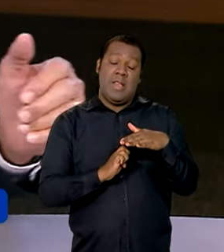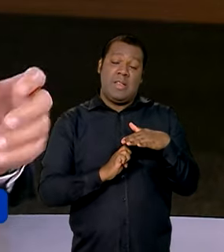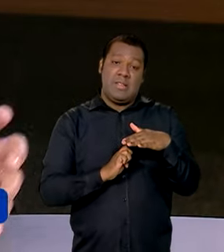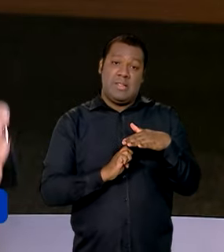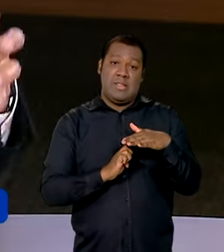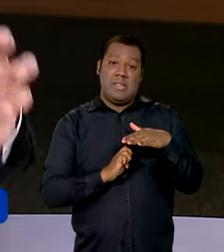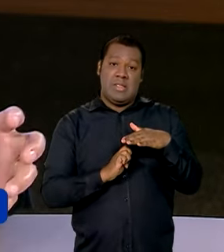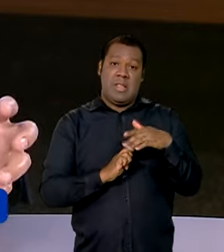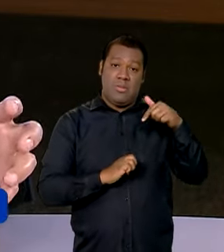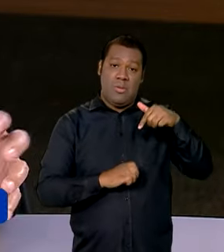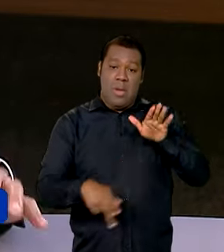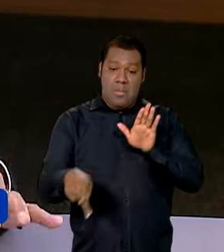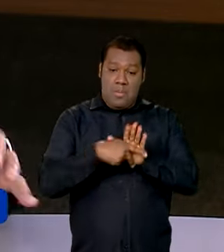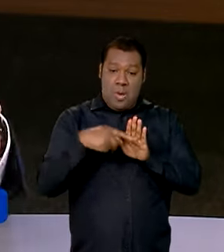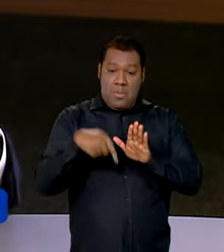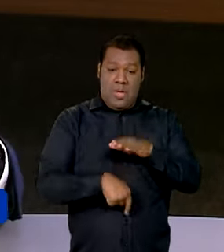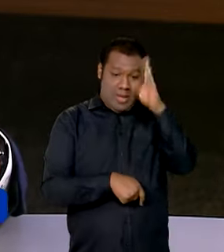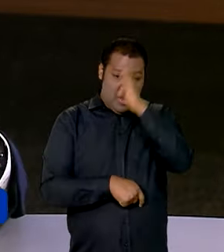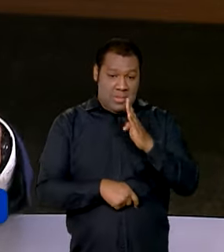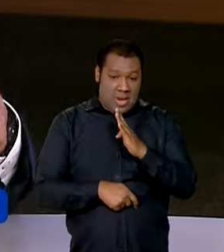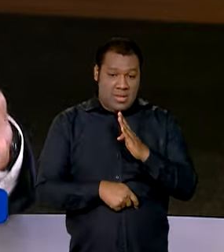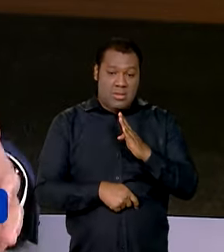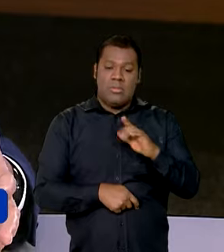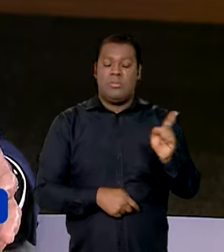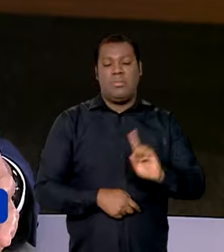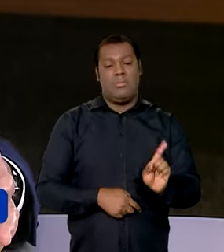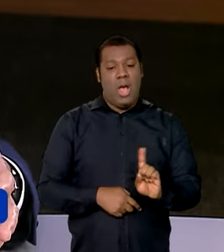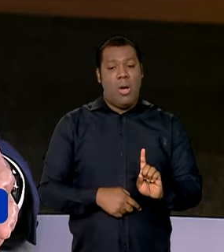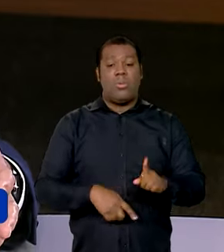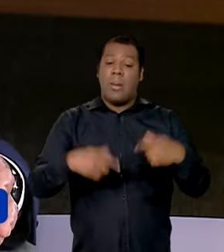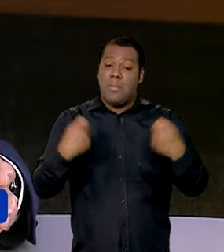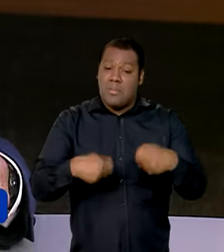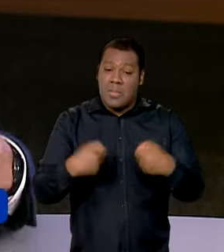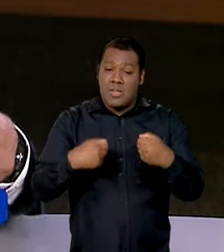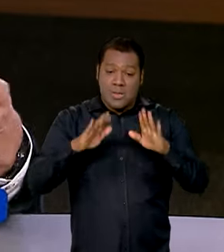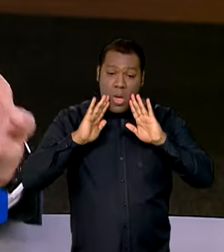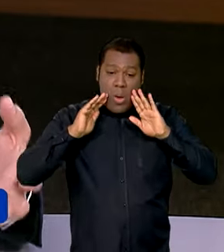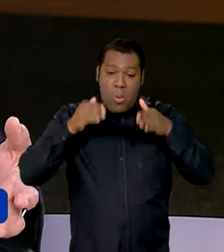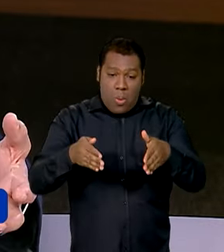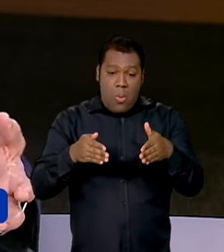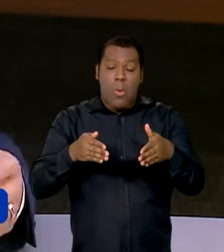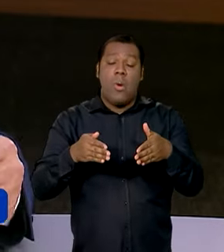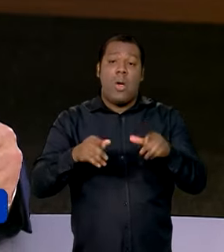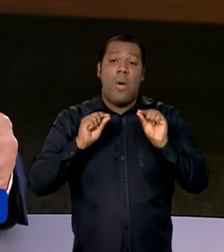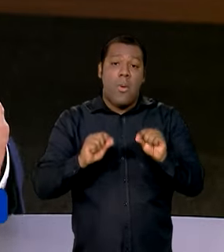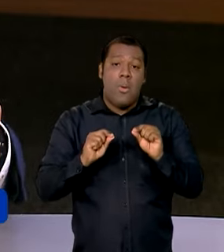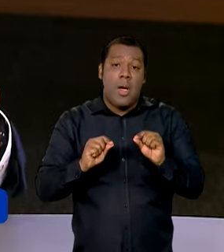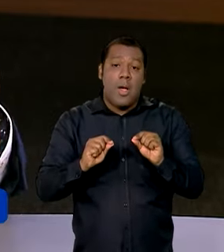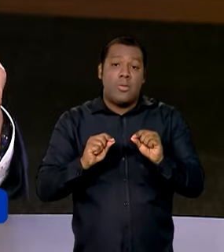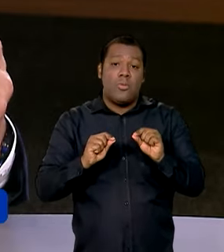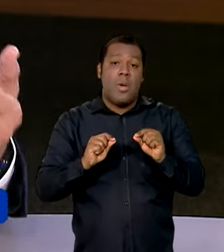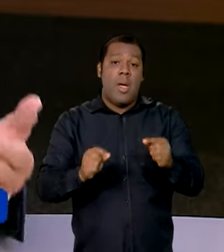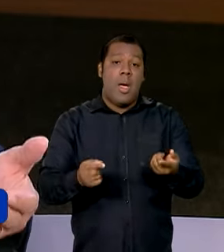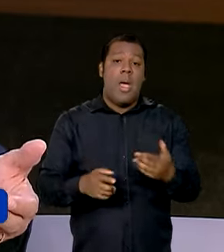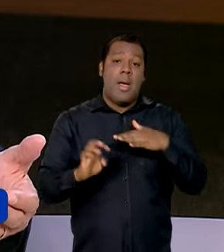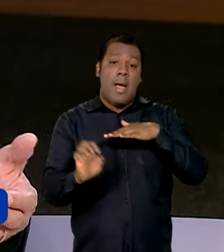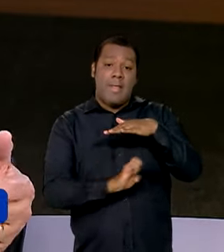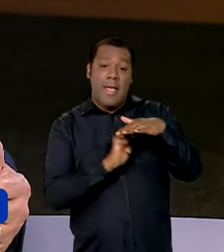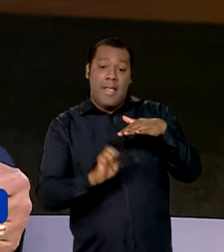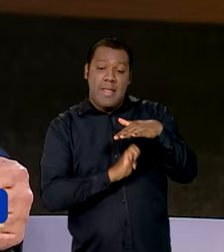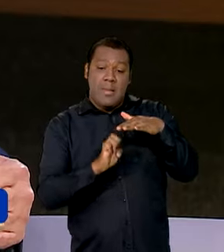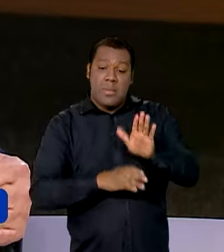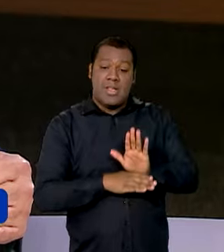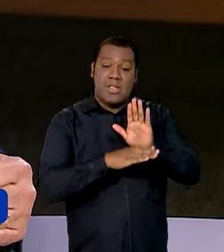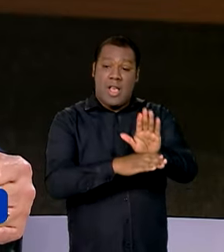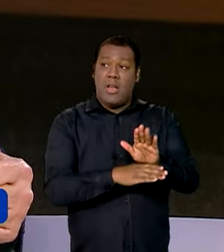negro Este é o olhar e o Maranhão é muito próprio disso né existe muitas desigualdades existe um indicador social muito